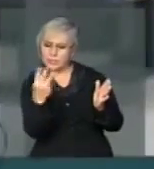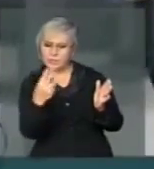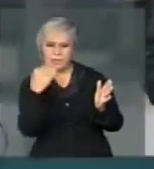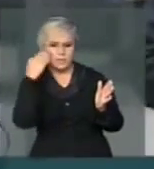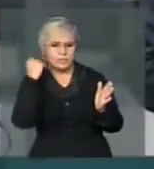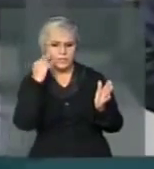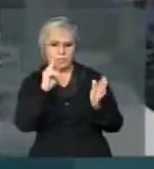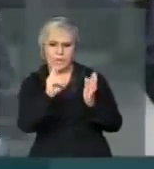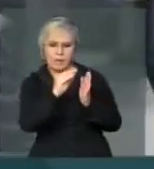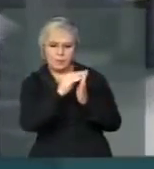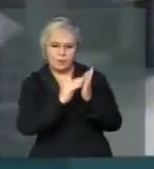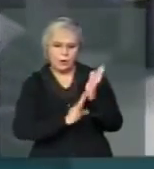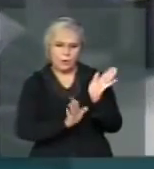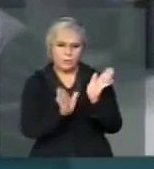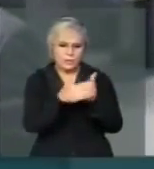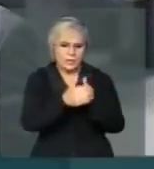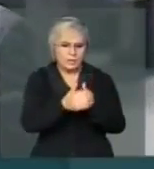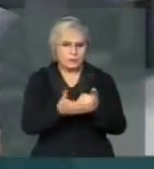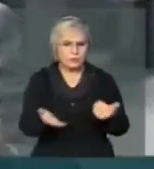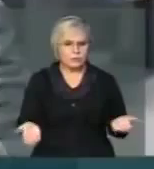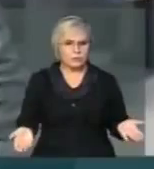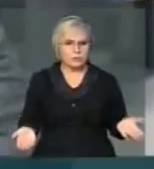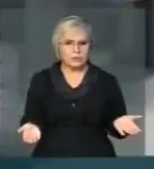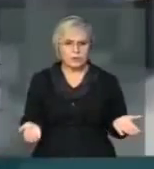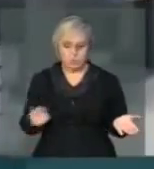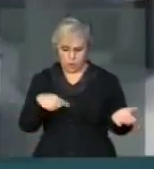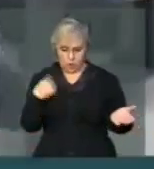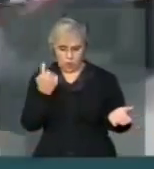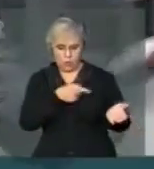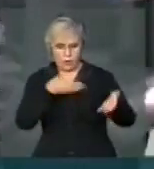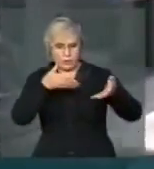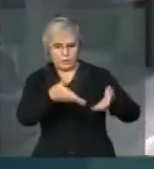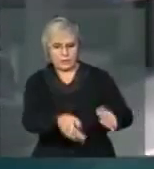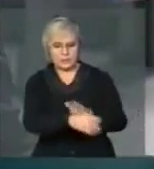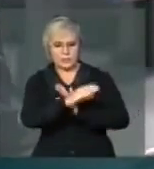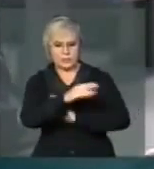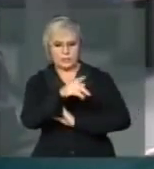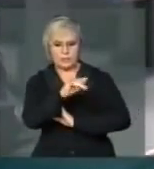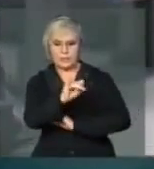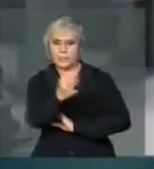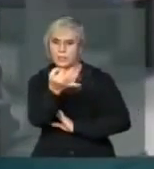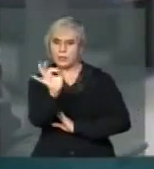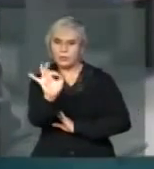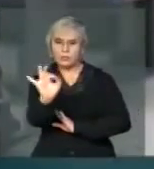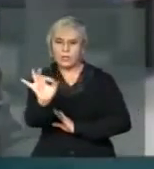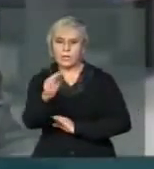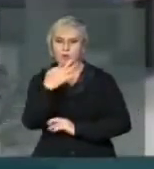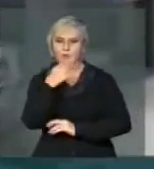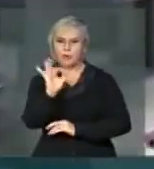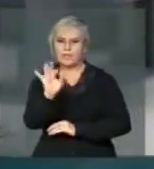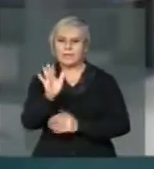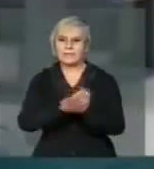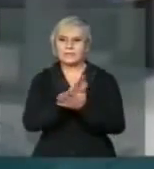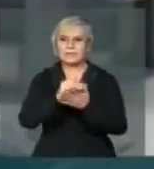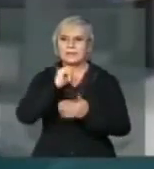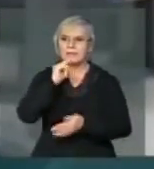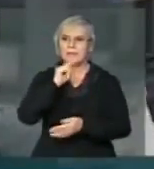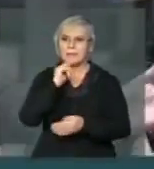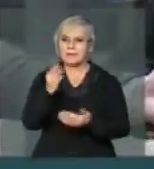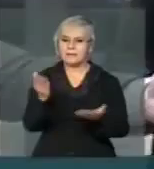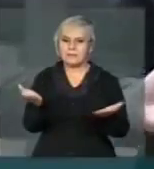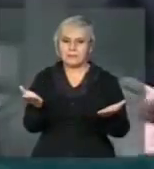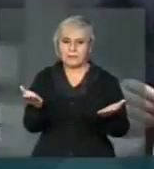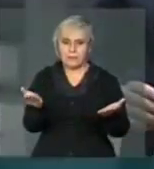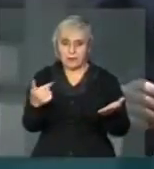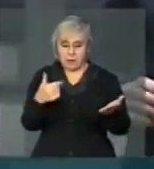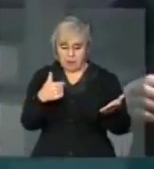qual fazer investigação, não sabemos. Então, um caso concreto, e agora lá, fazendo essa reclamação, eu não posso mais falar nessa casa,